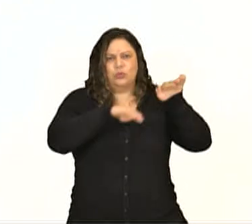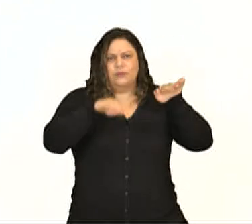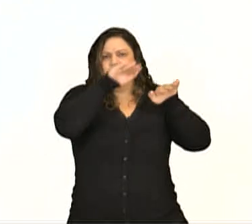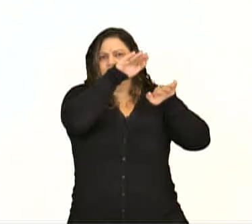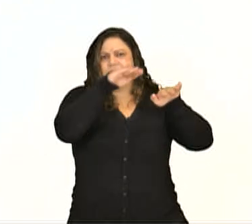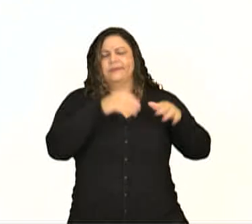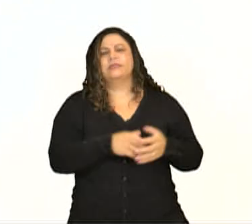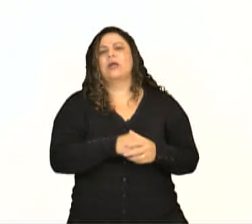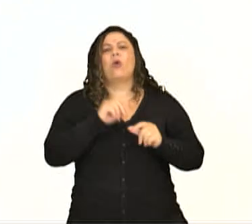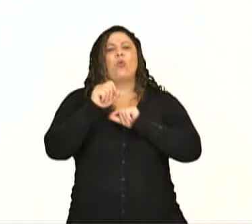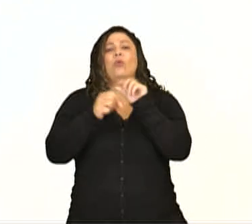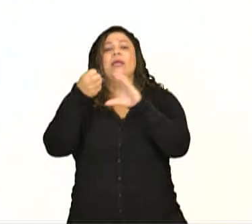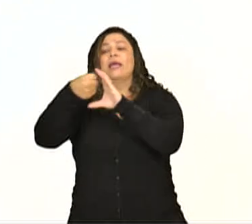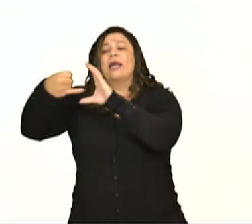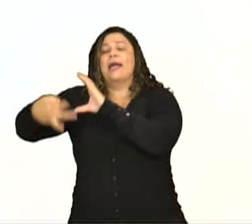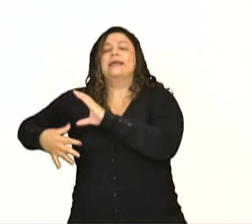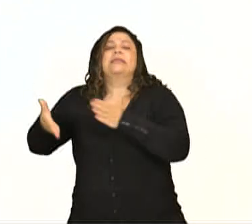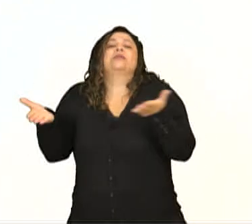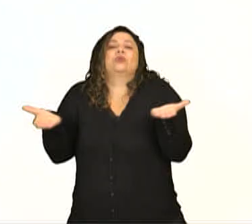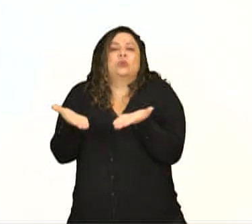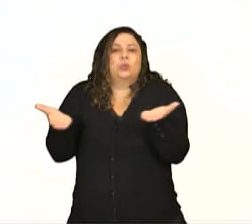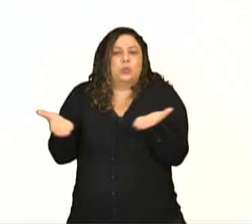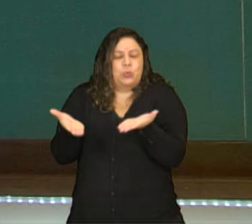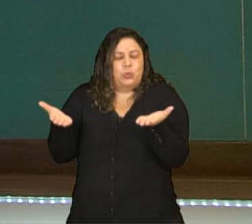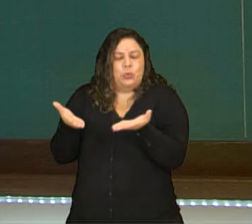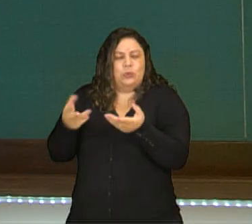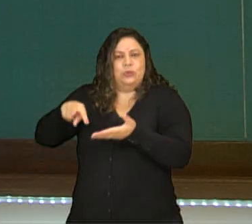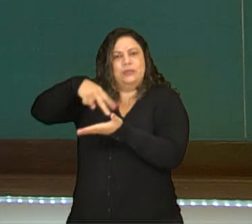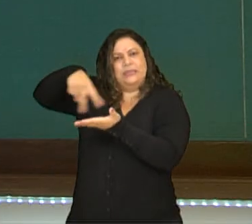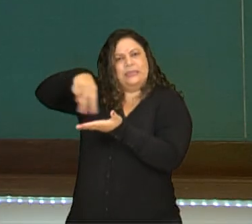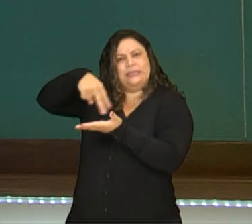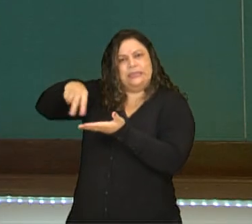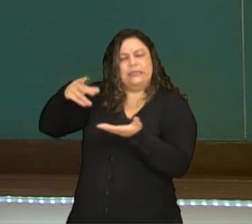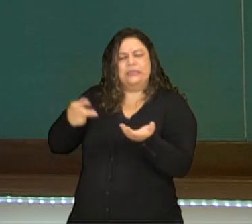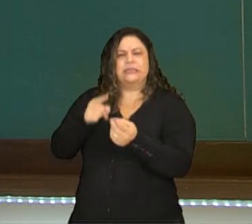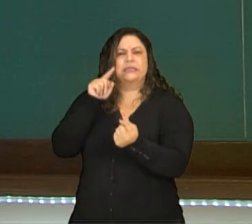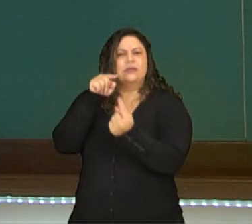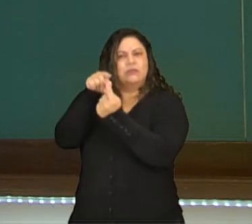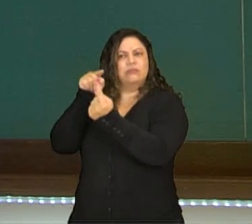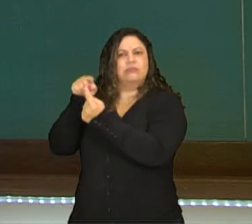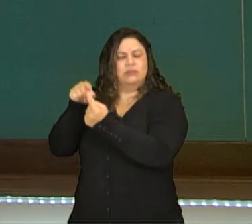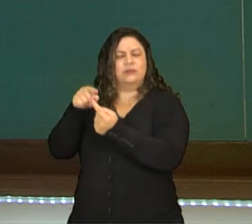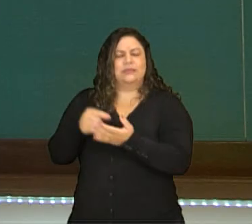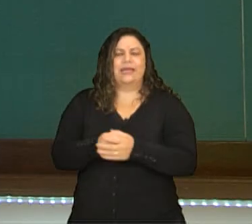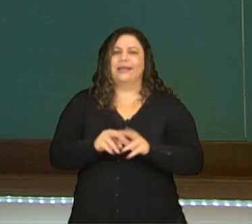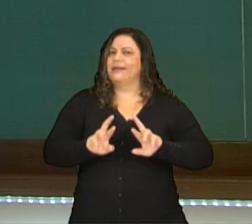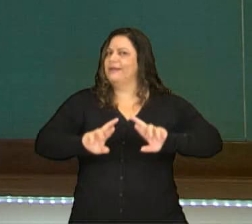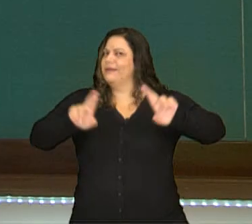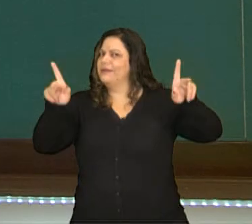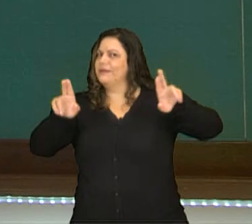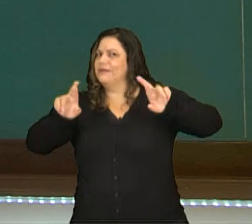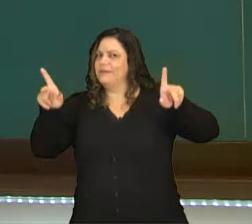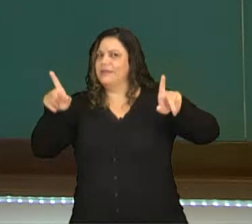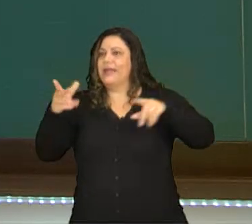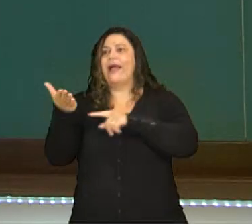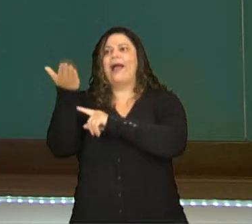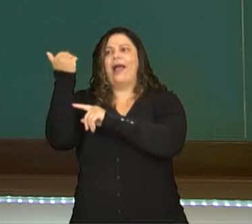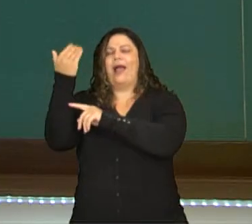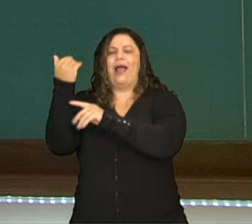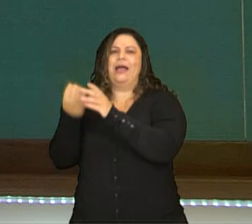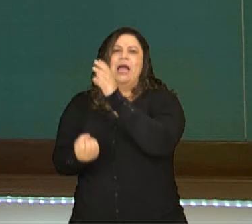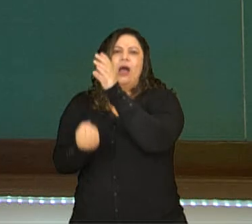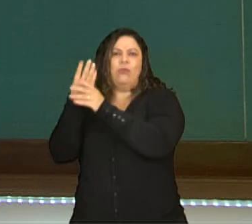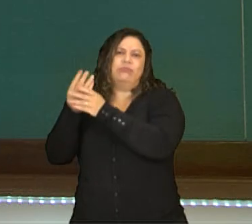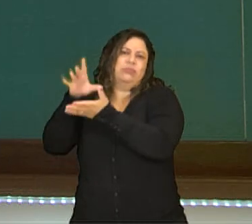uma característica dessa dança atualmente? Conseguem identificar, gente, a diferença da rumba original para a